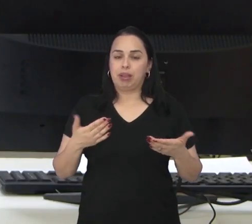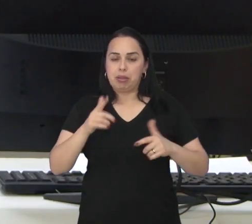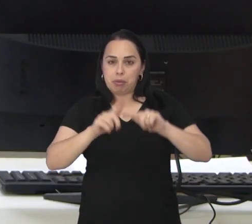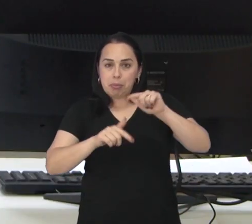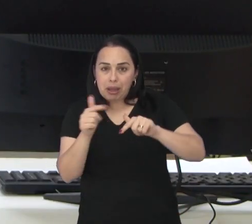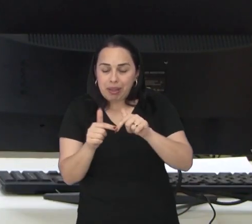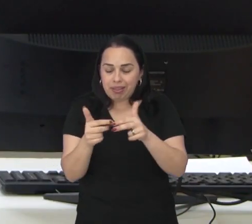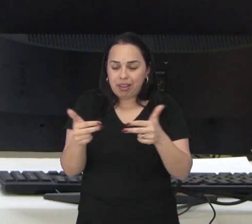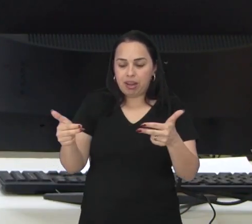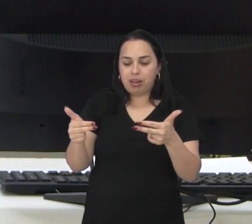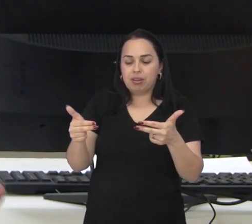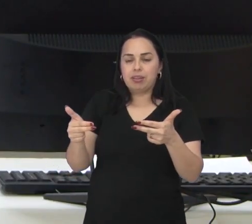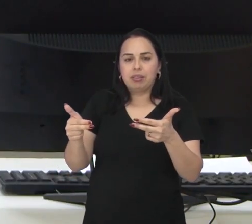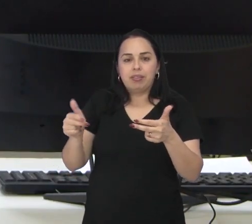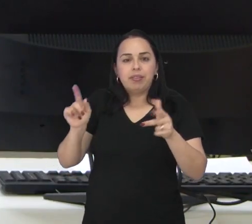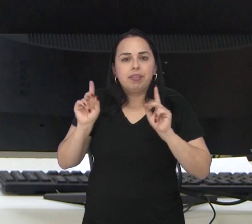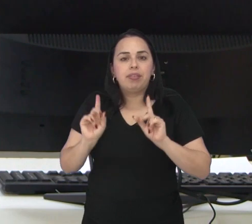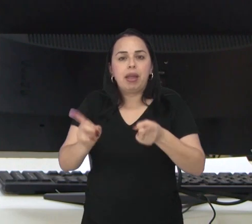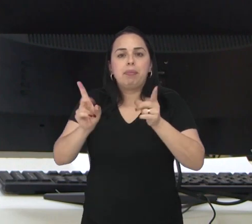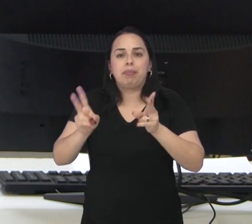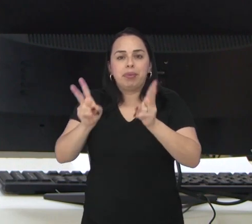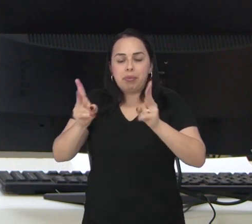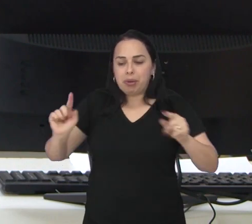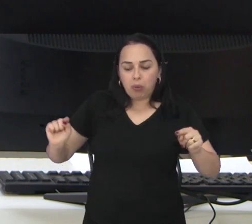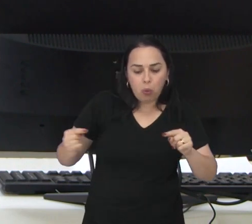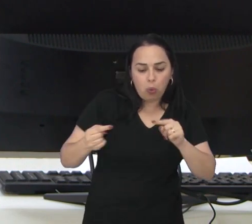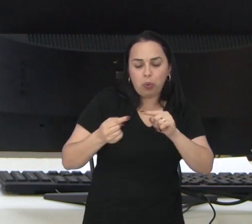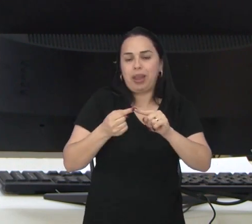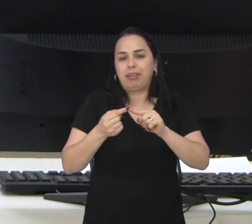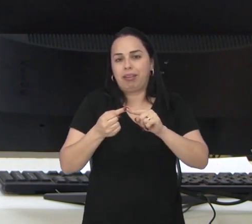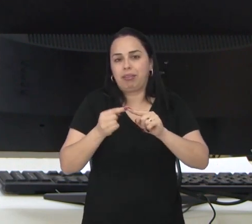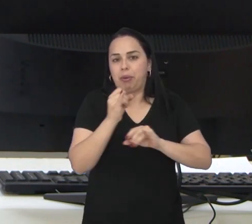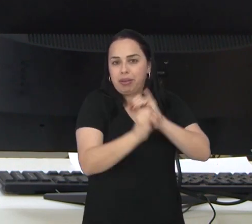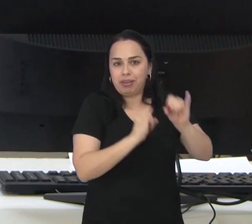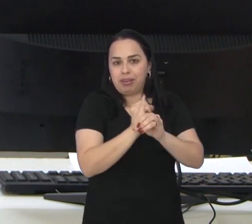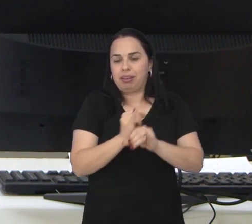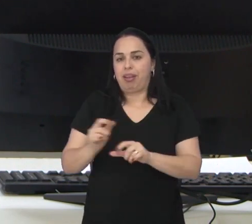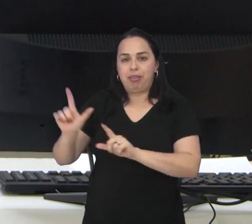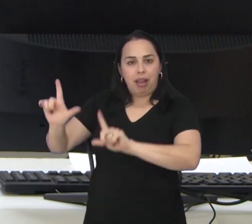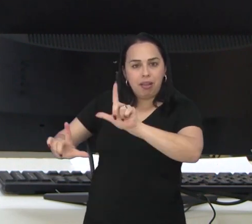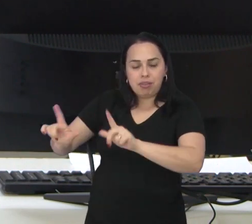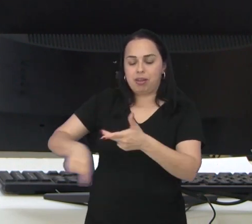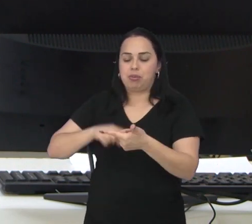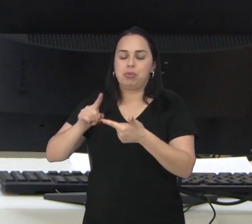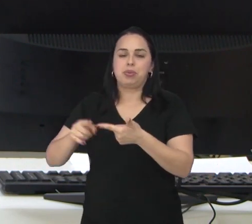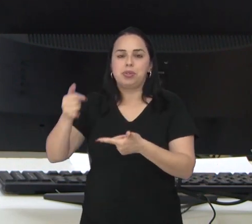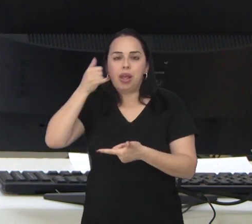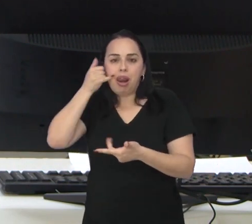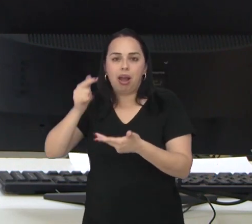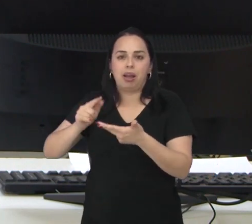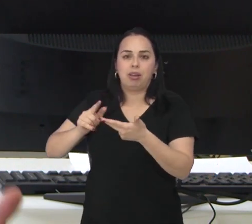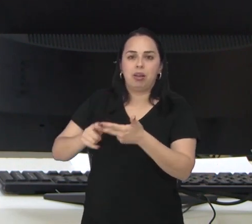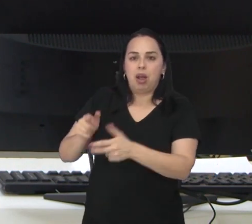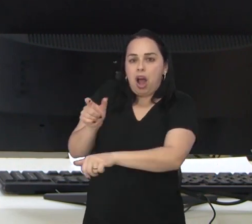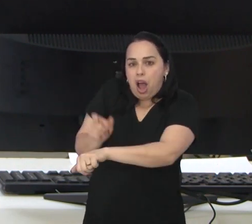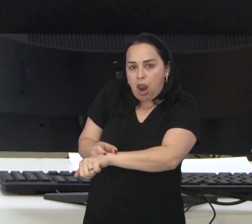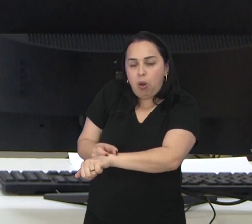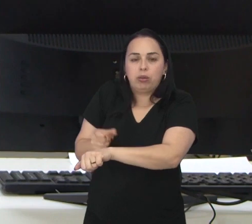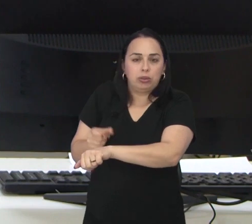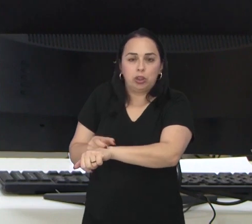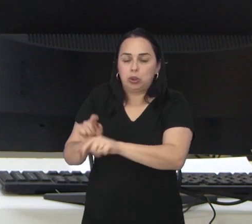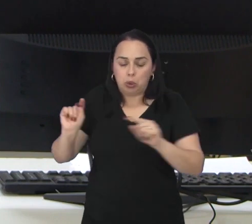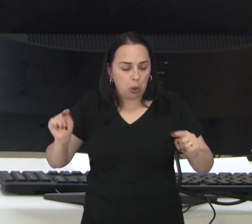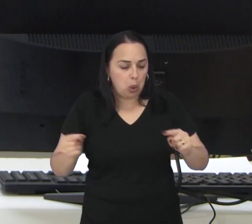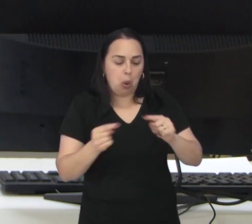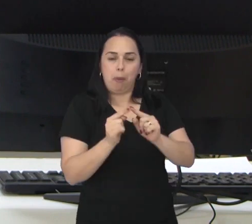equipamentos, eles funcionam basicamente para estar conectados. Seja ele uma televisão, seja o nosso celular, seja relógios, enfim, todos